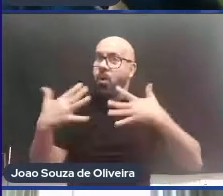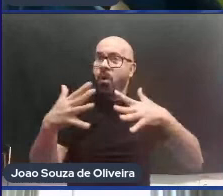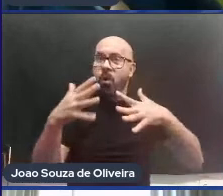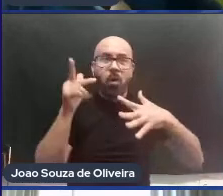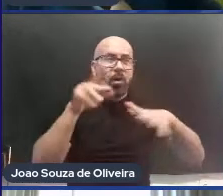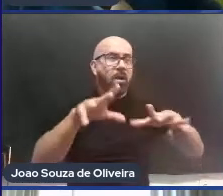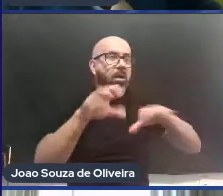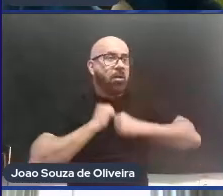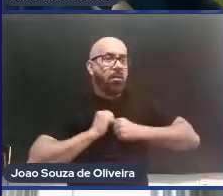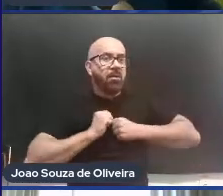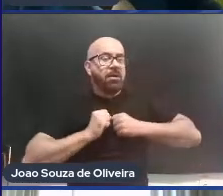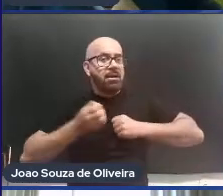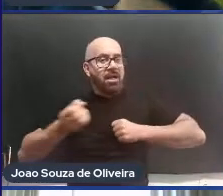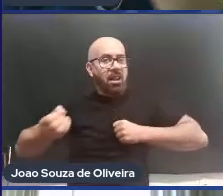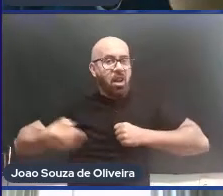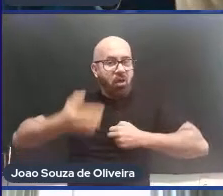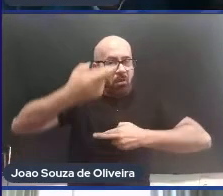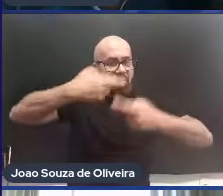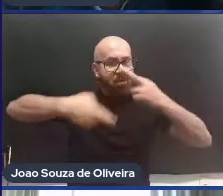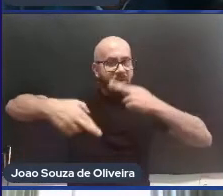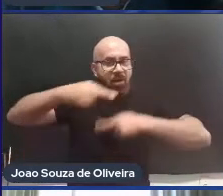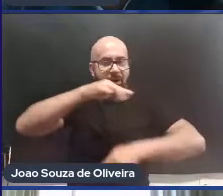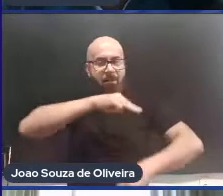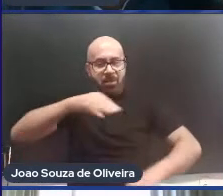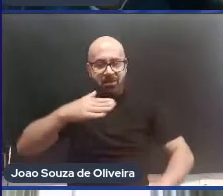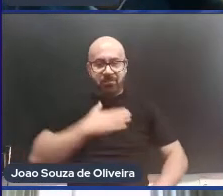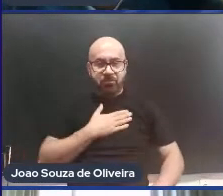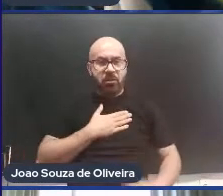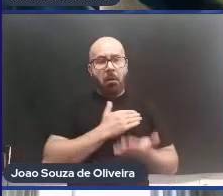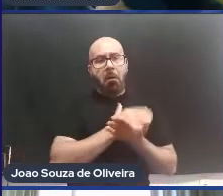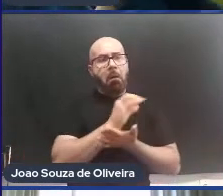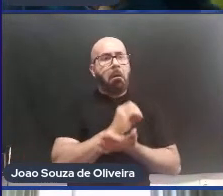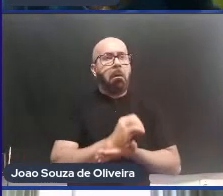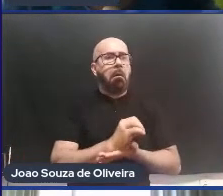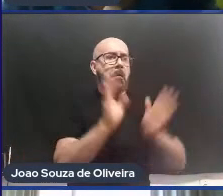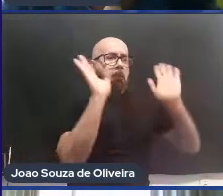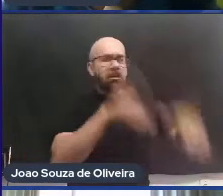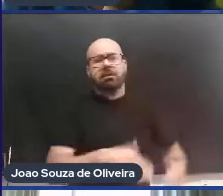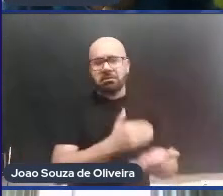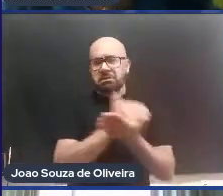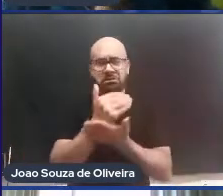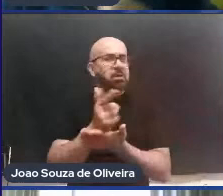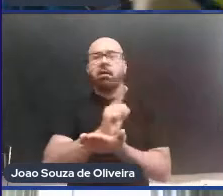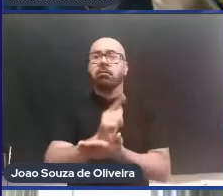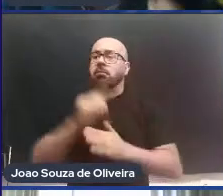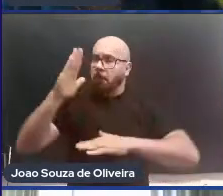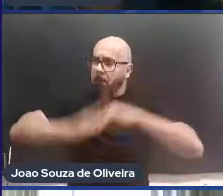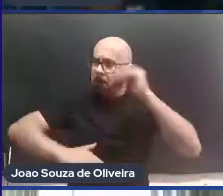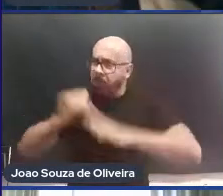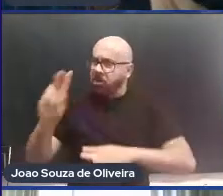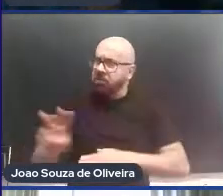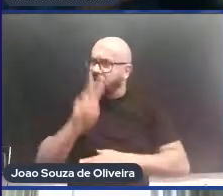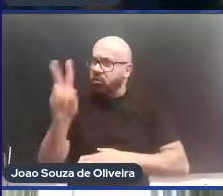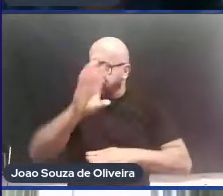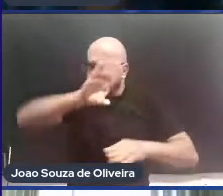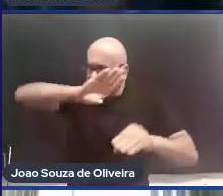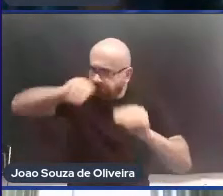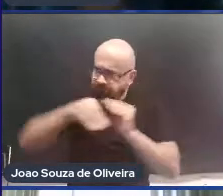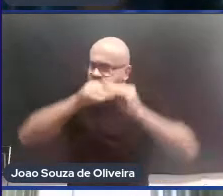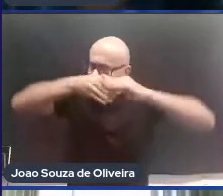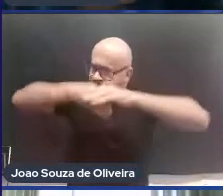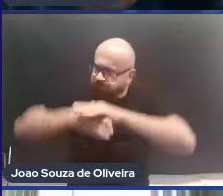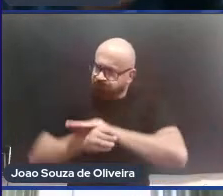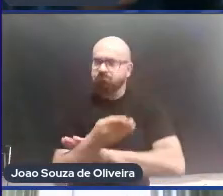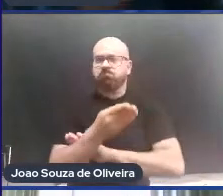elas Inovar sua metodologia não vai começar do Zé é valorizar prática do professor e agregar elementos